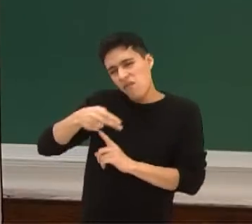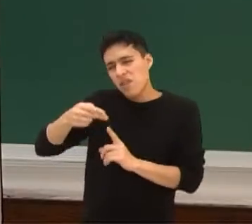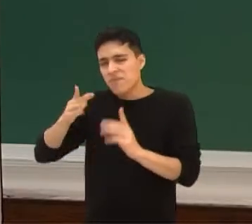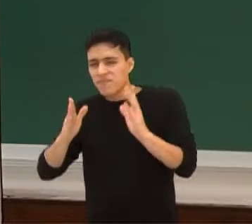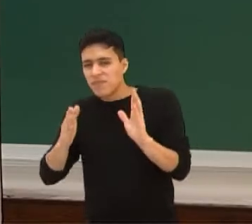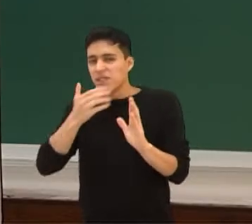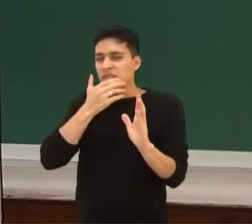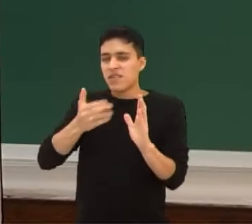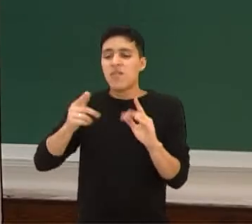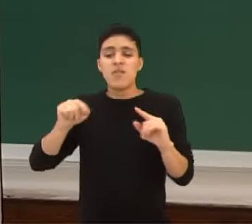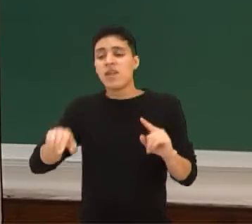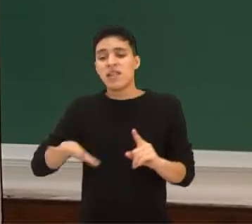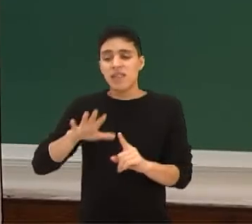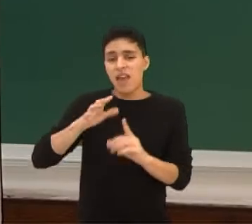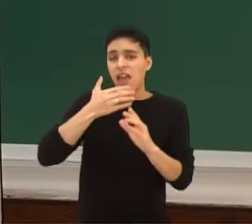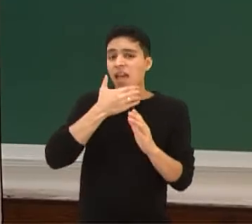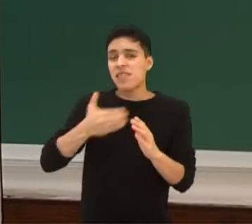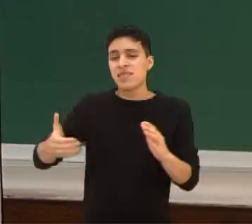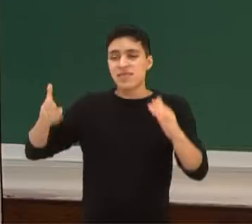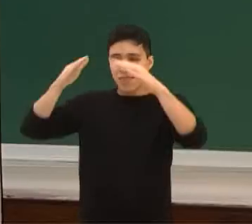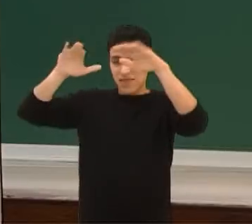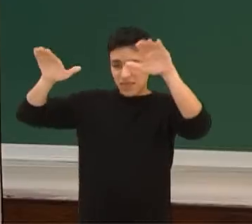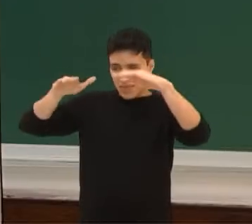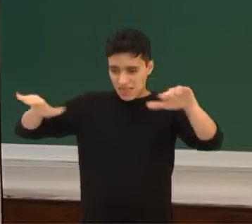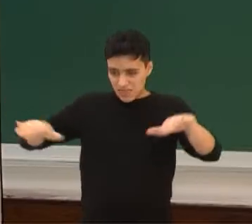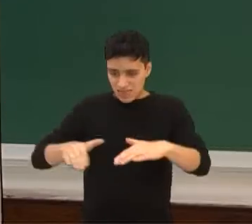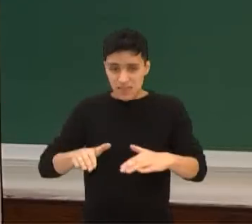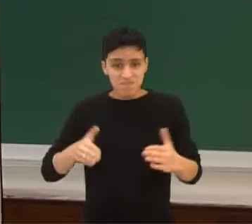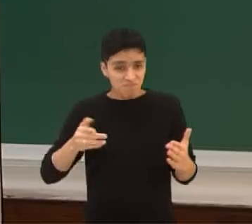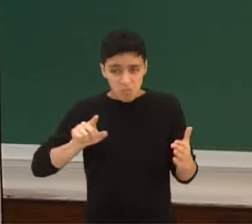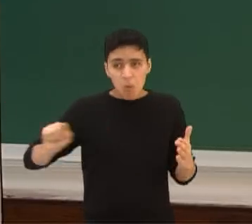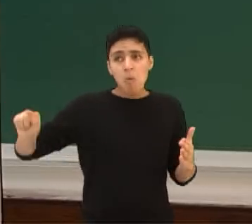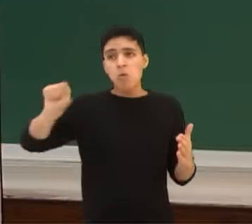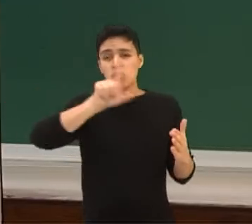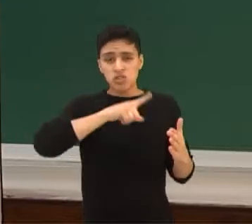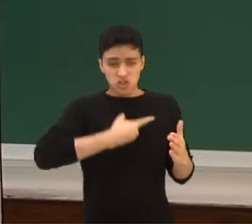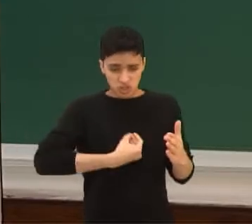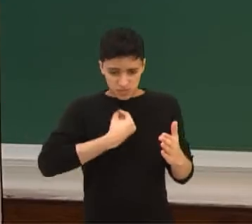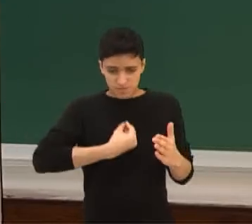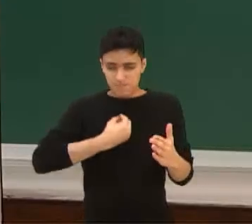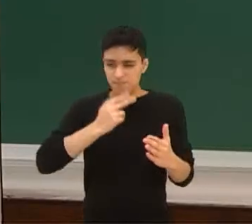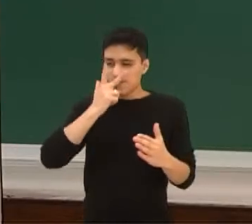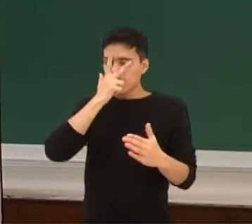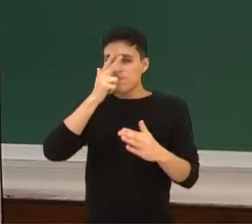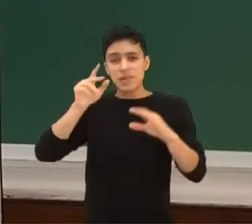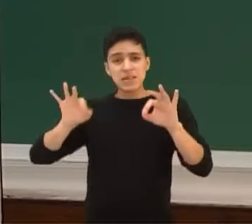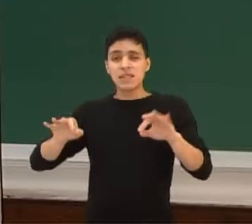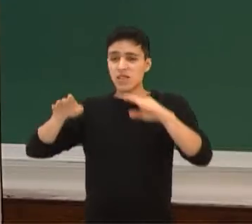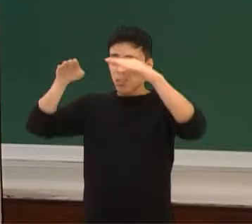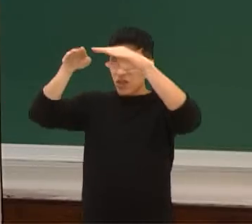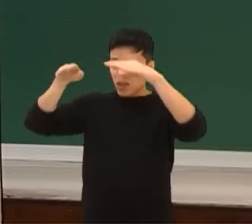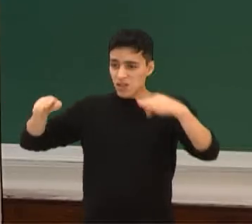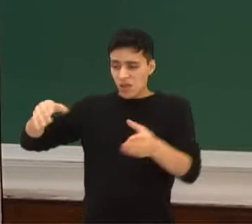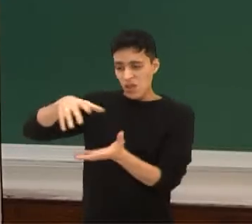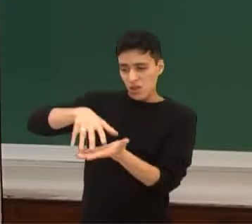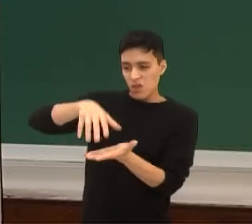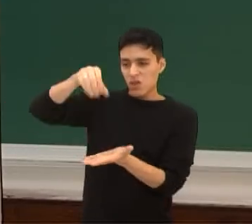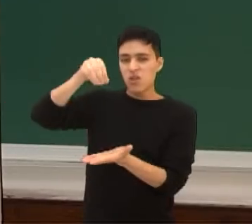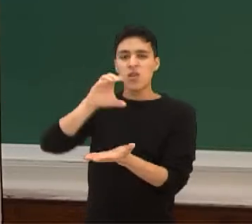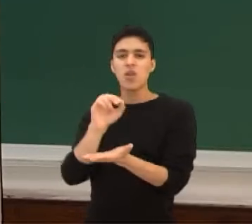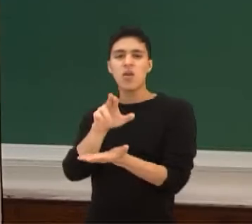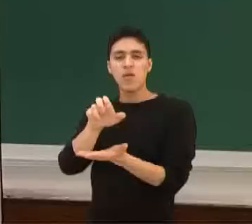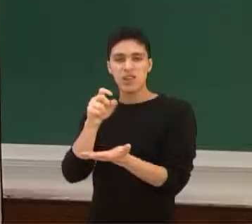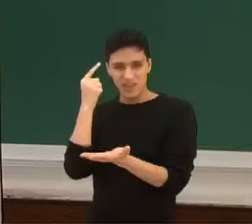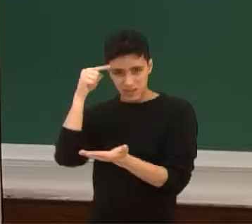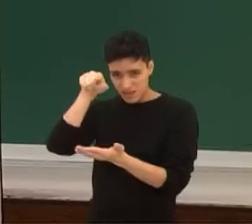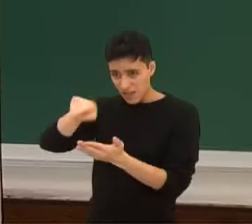e dezembro, que são as árvores de Natal. As árvores de Natal que nós temos, elas têm um formato de cone. Então,